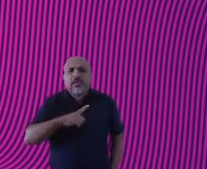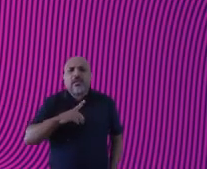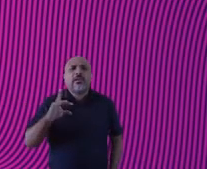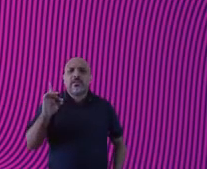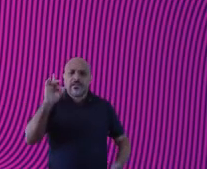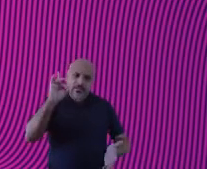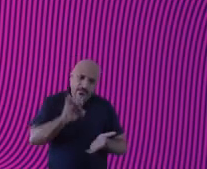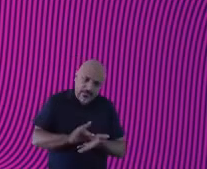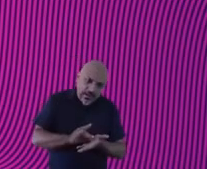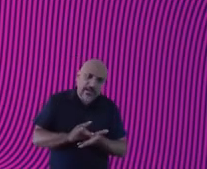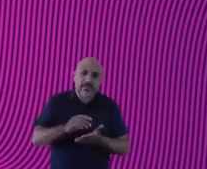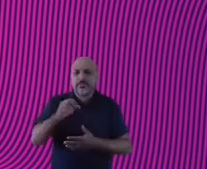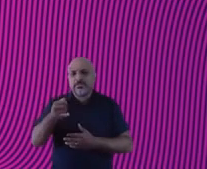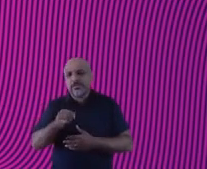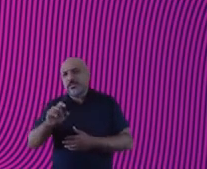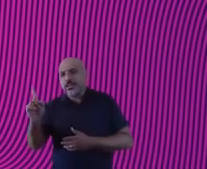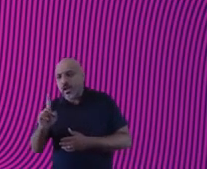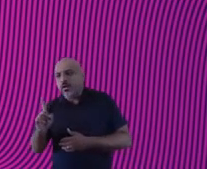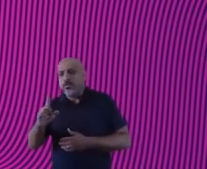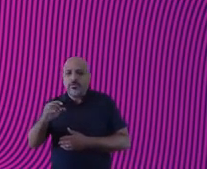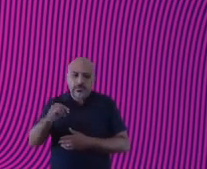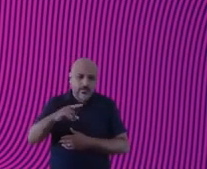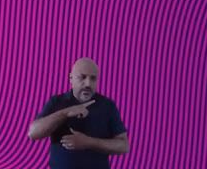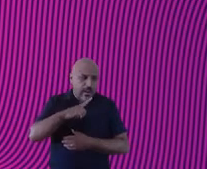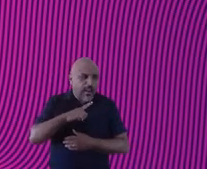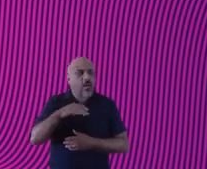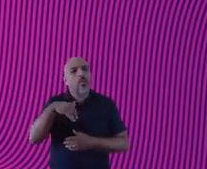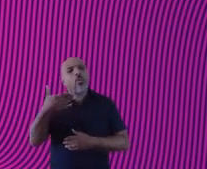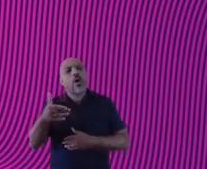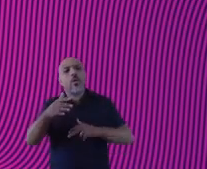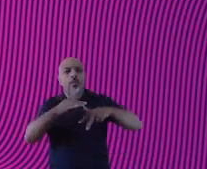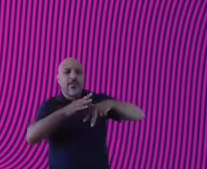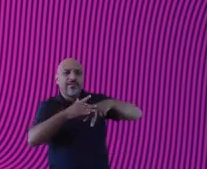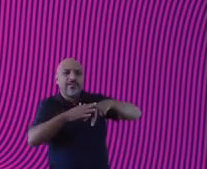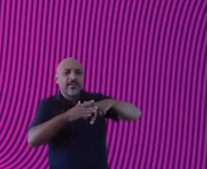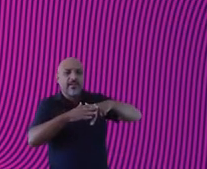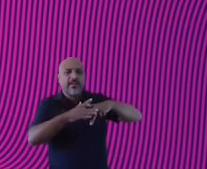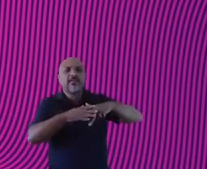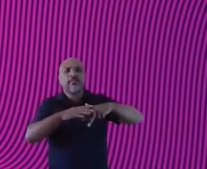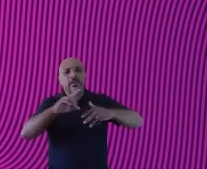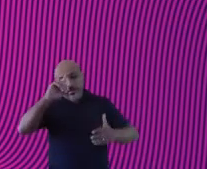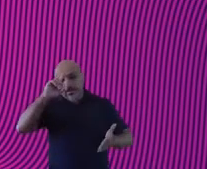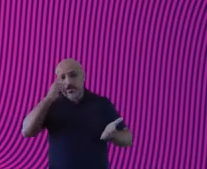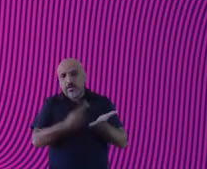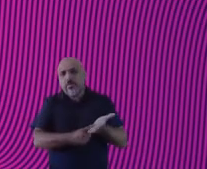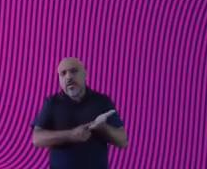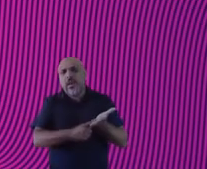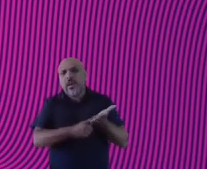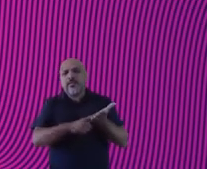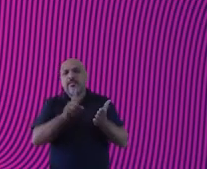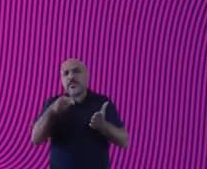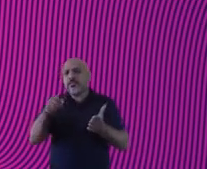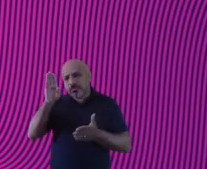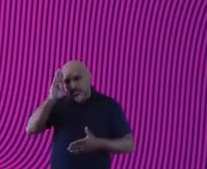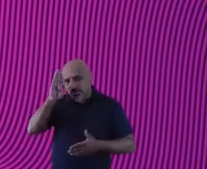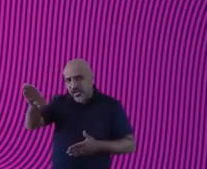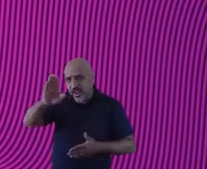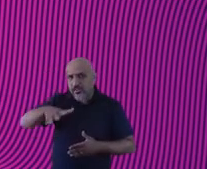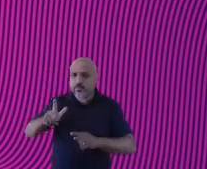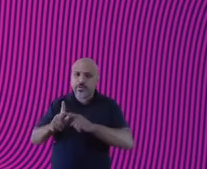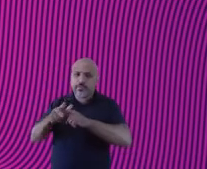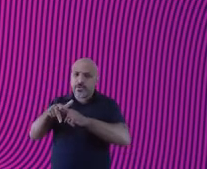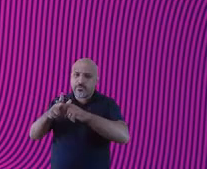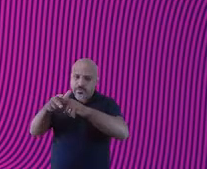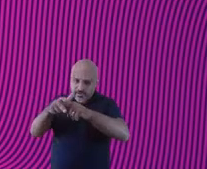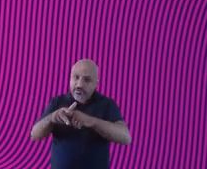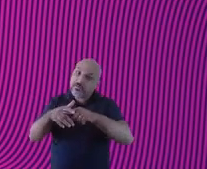que consolidar, ou se tem que paciente merece uma consolidação, quem não merece, quem merece direto para manutenção. Enfim,